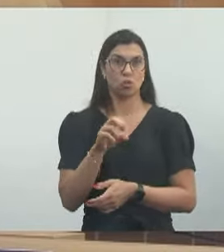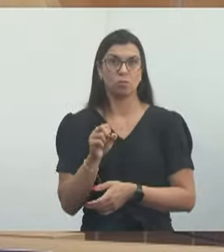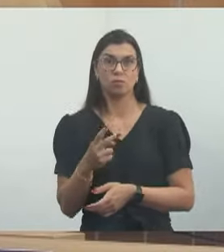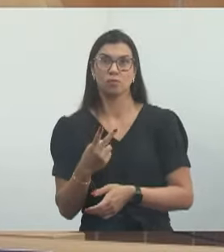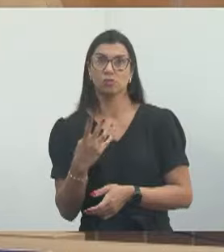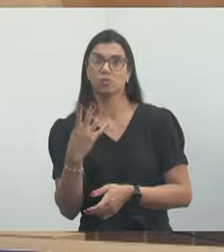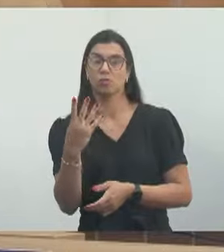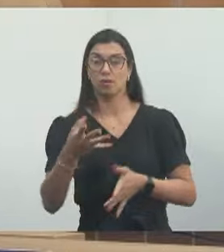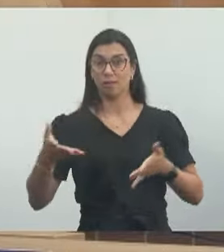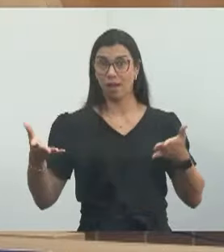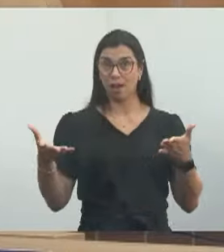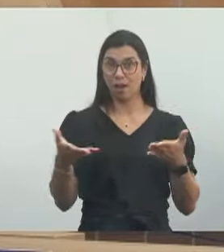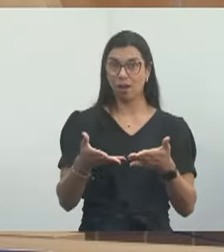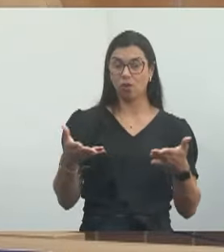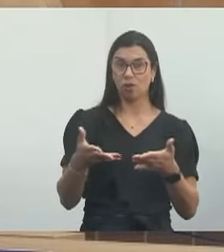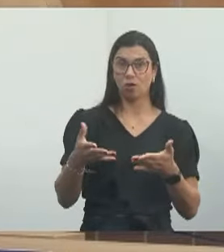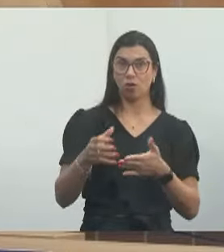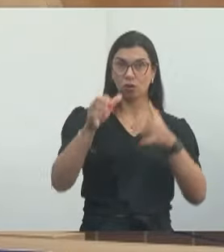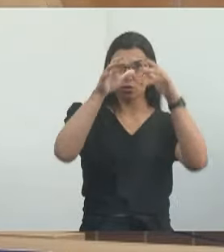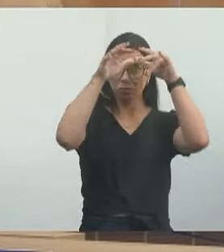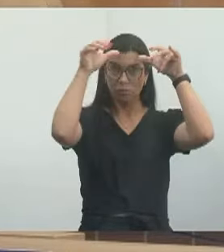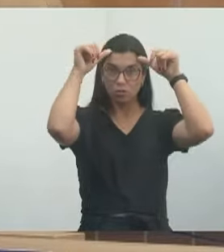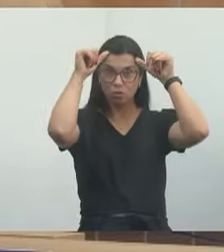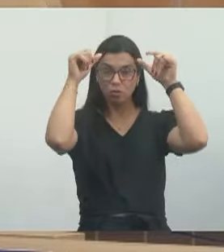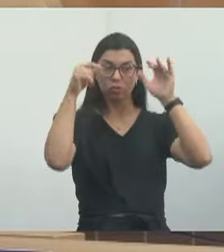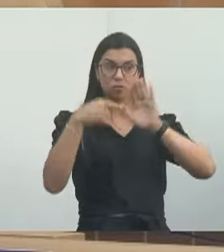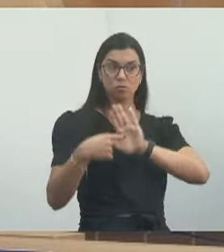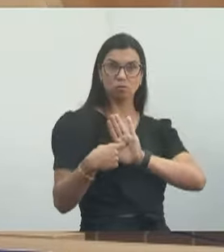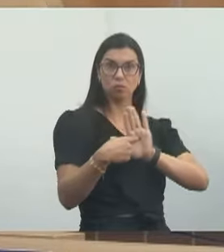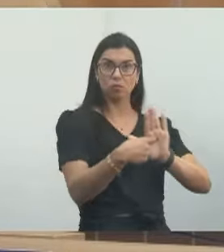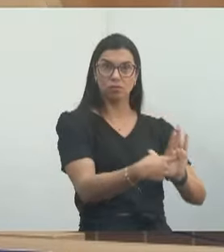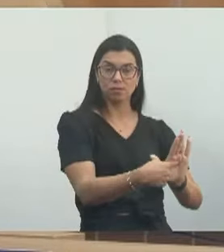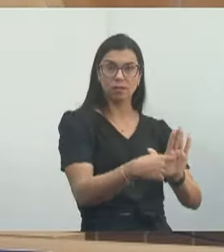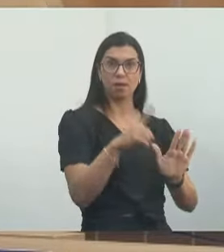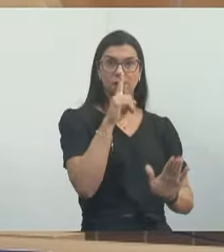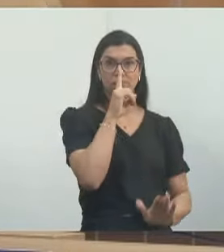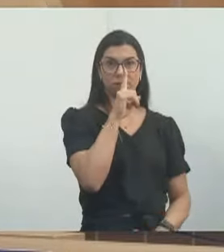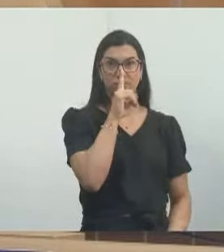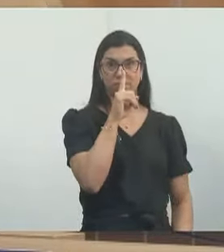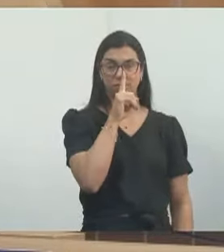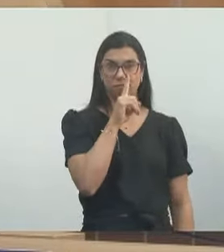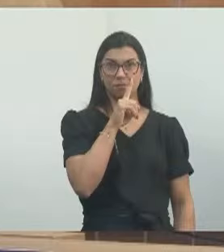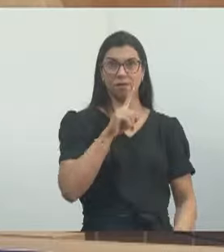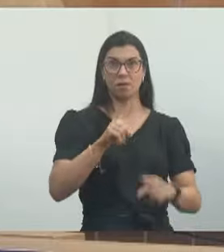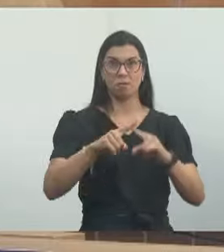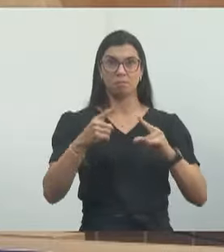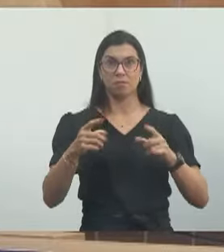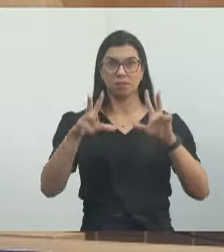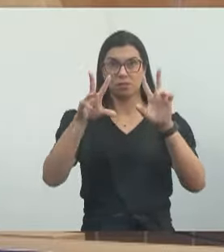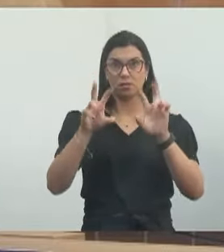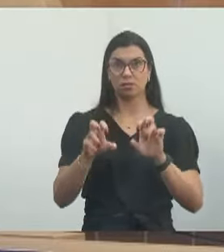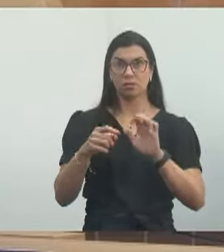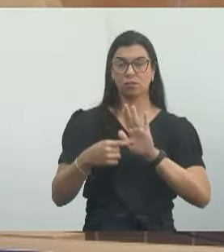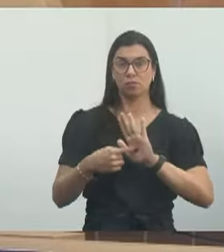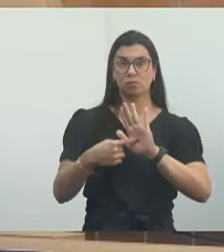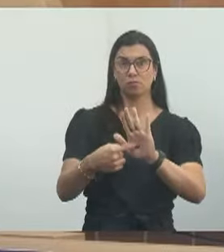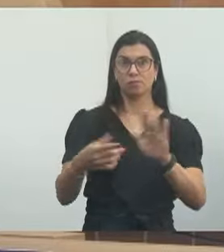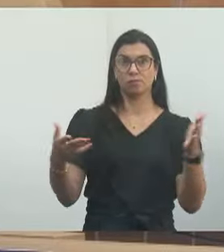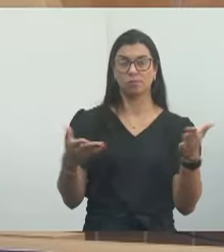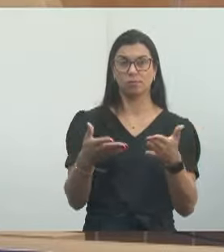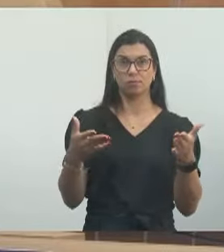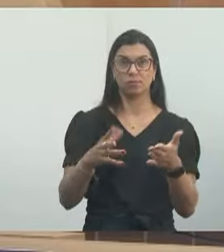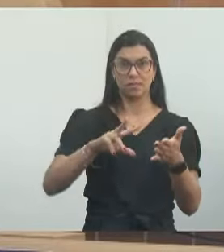Contas apontar uma irregularidade. Então, esse tema que eu estou relatando agora, essa questão que eu estou relatando,